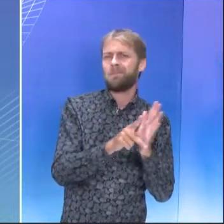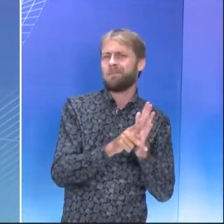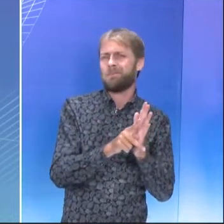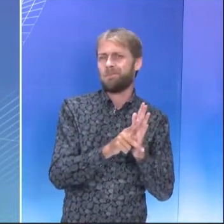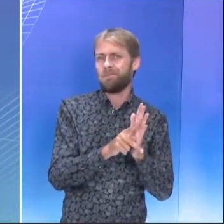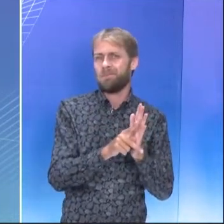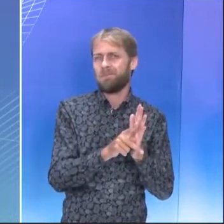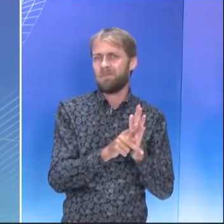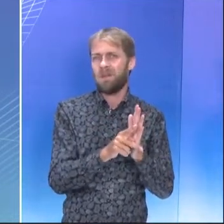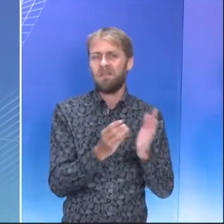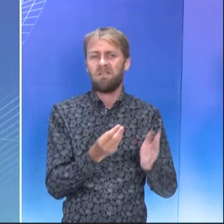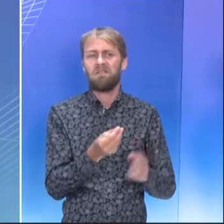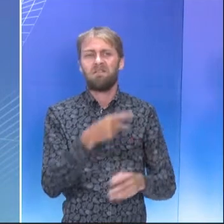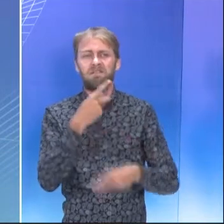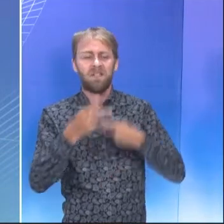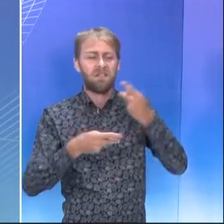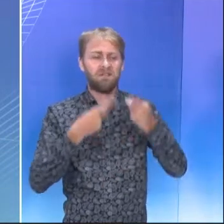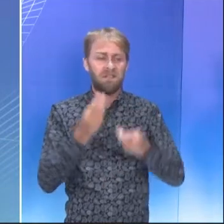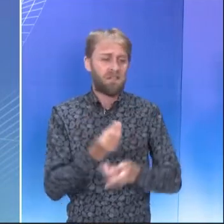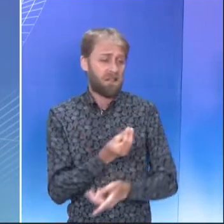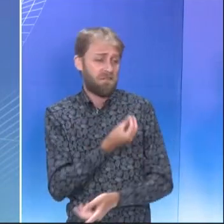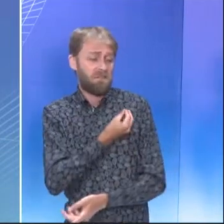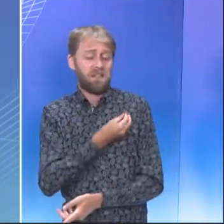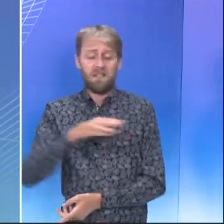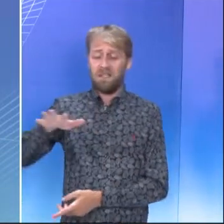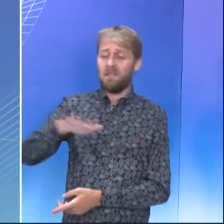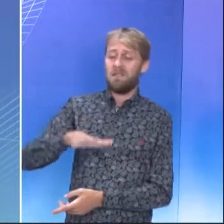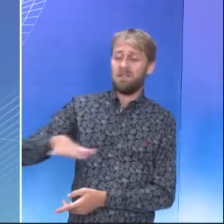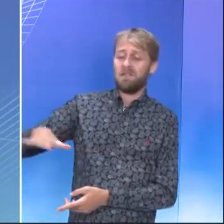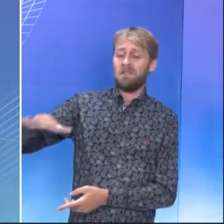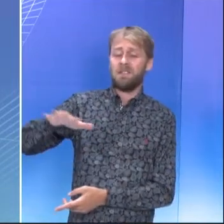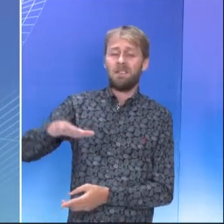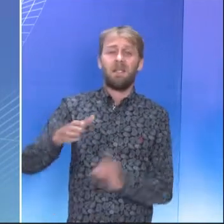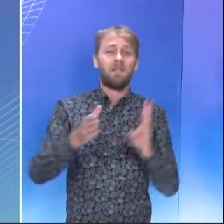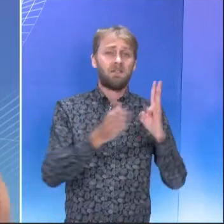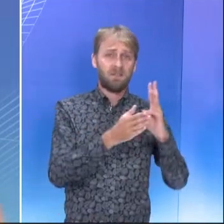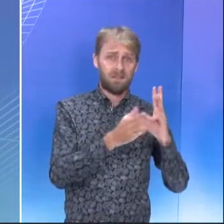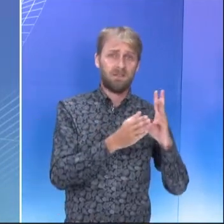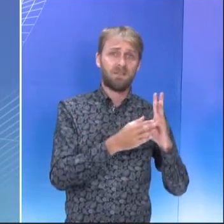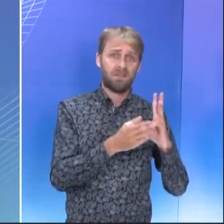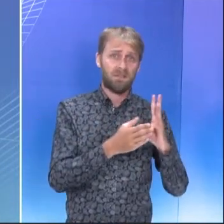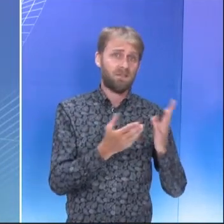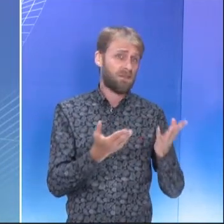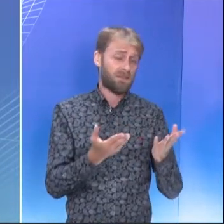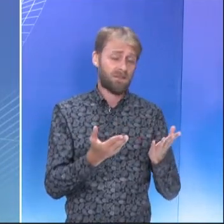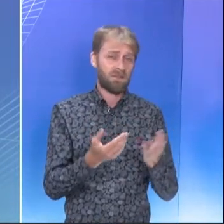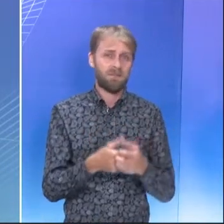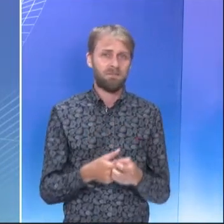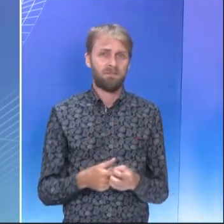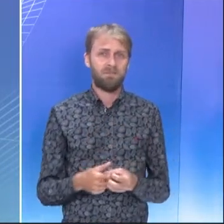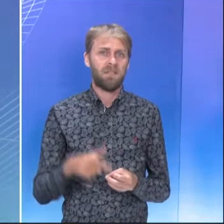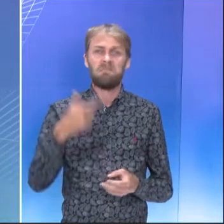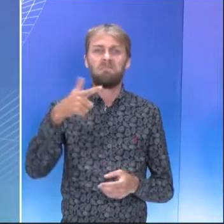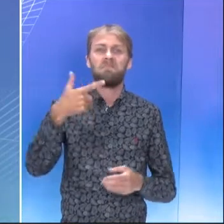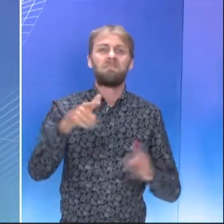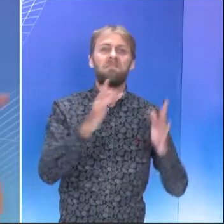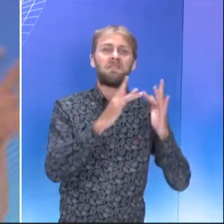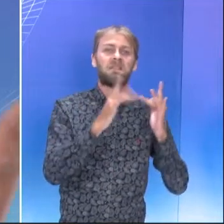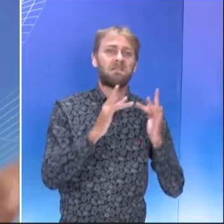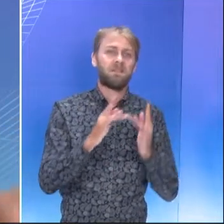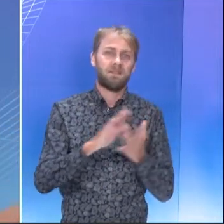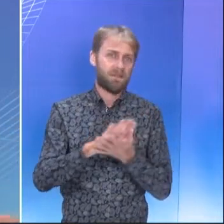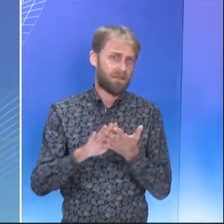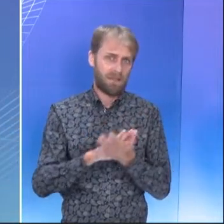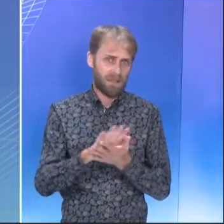na vida em comunidade, digamos assim, nas comunidades tradicionais, né? No caso aqui, a gente está falando da comunidade tradicional indígena.